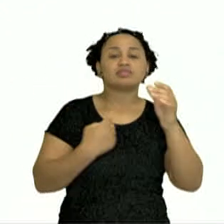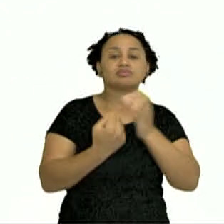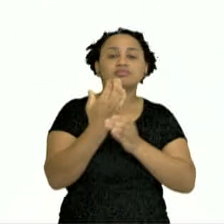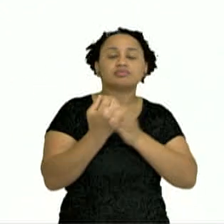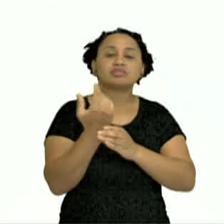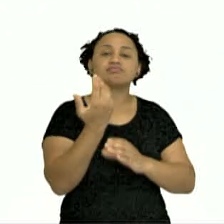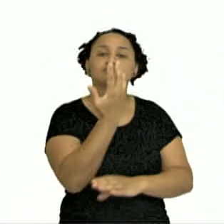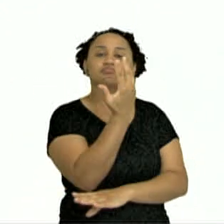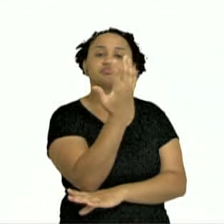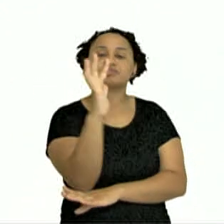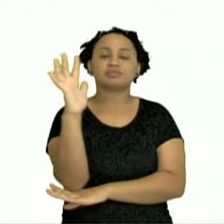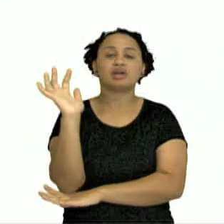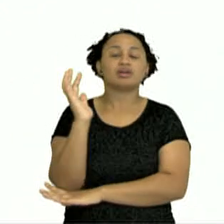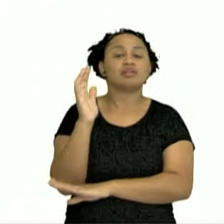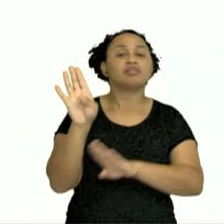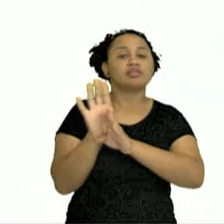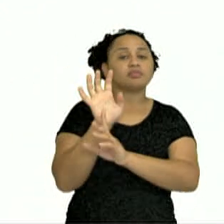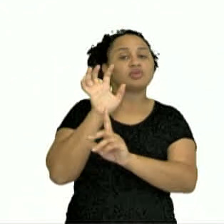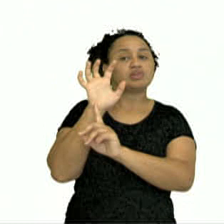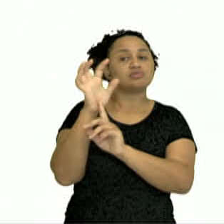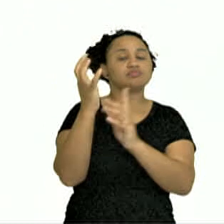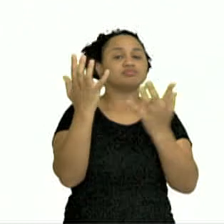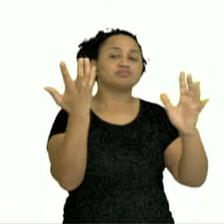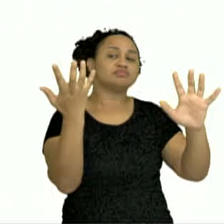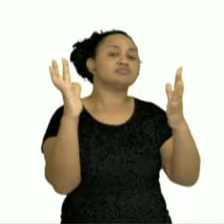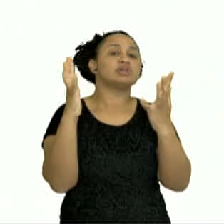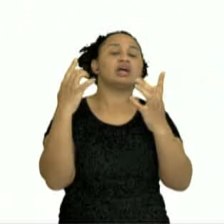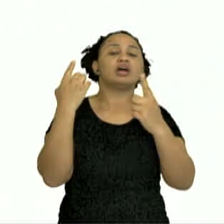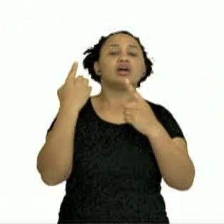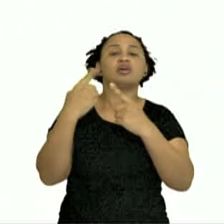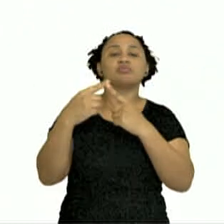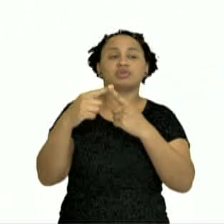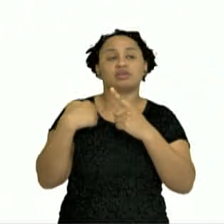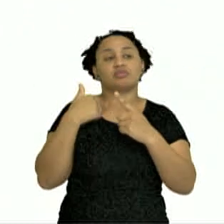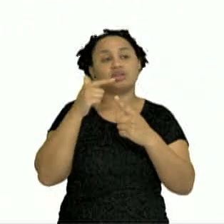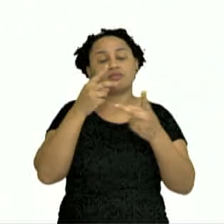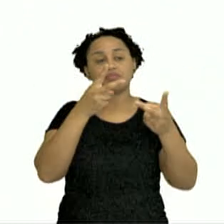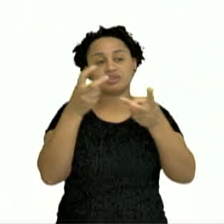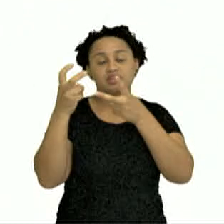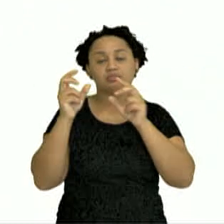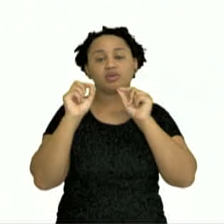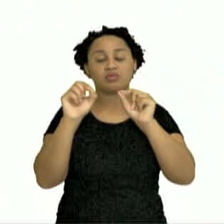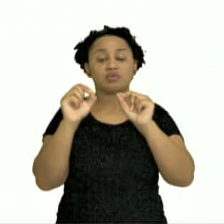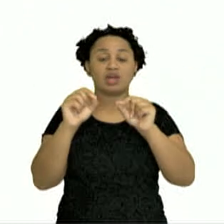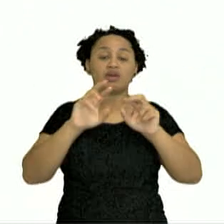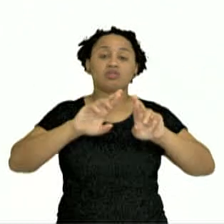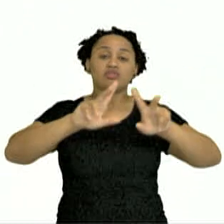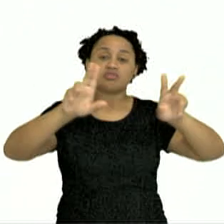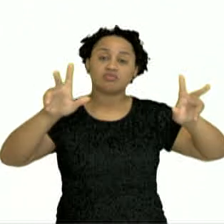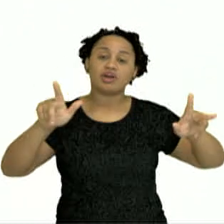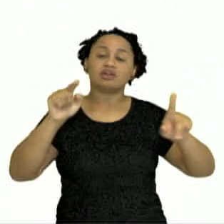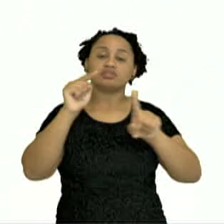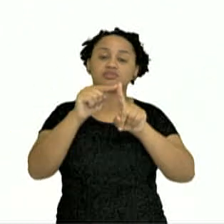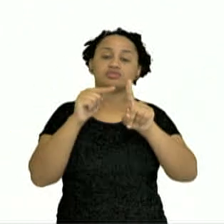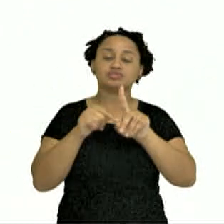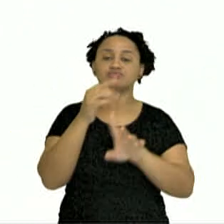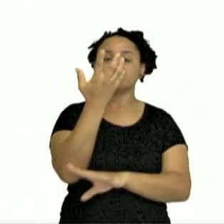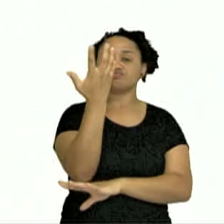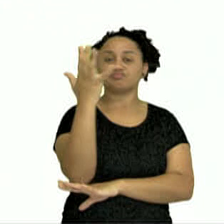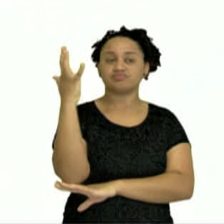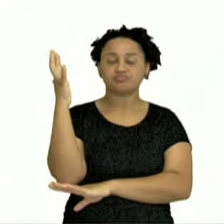também influenciam diretamente no clima, pois também, conforme você pode ver aqui, os diferentes tipos de cobertura